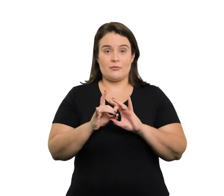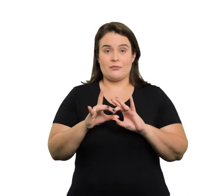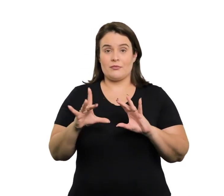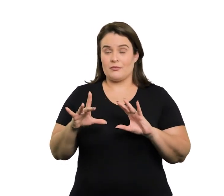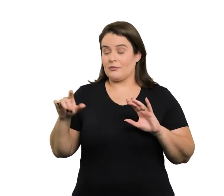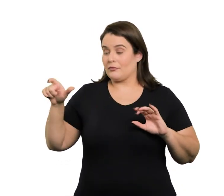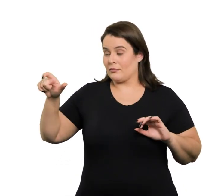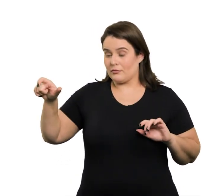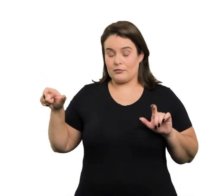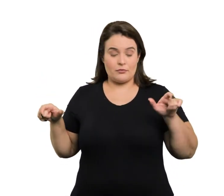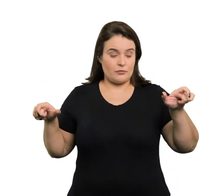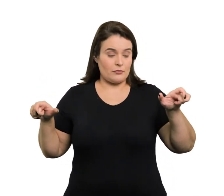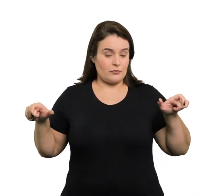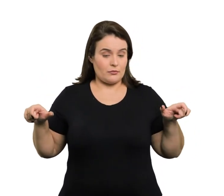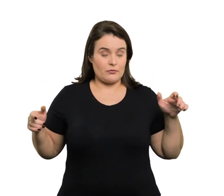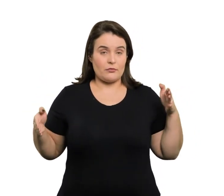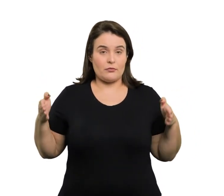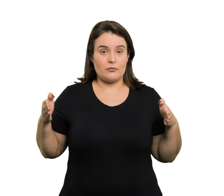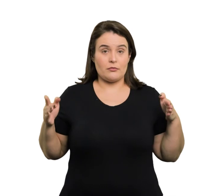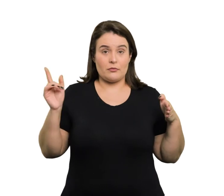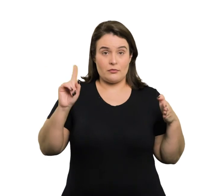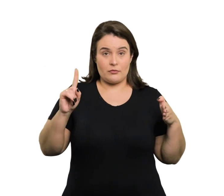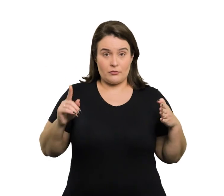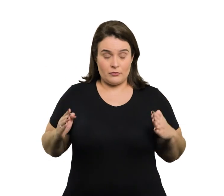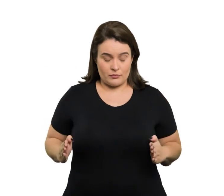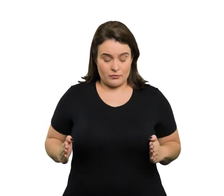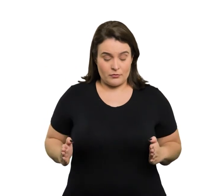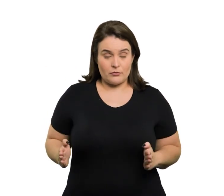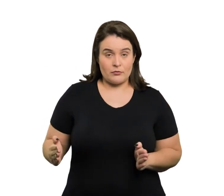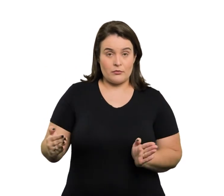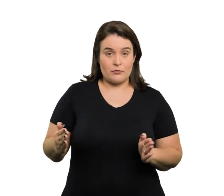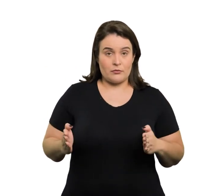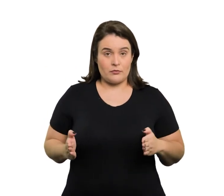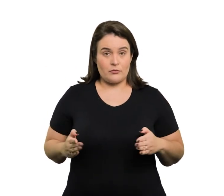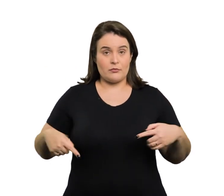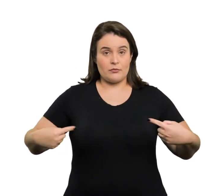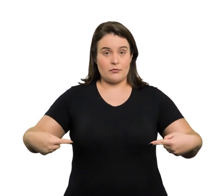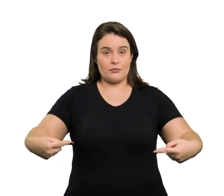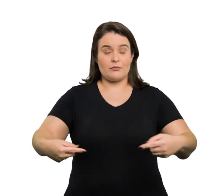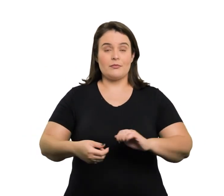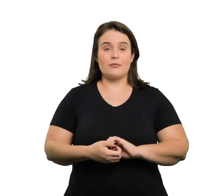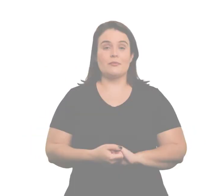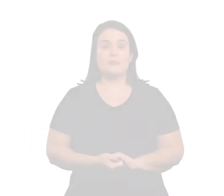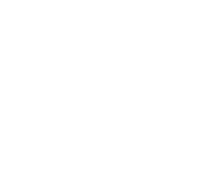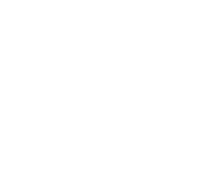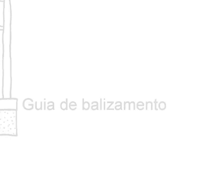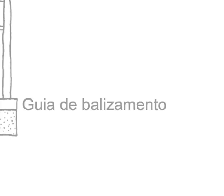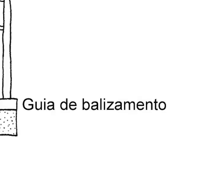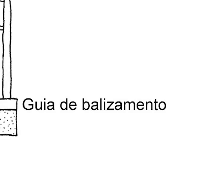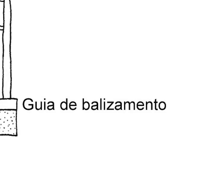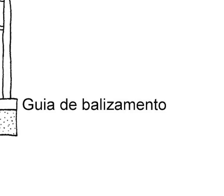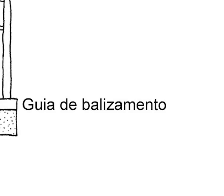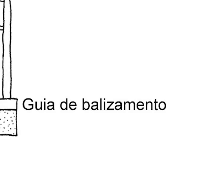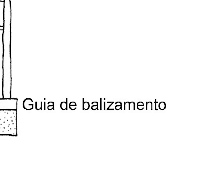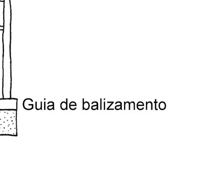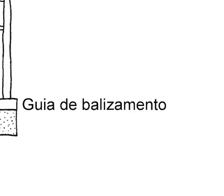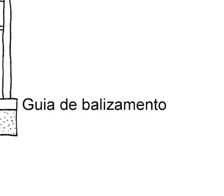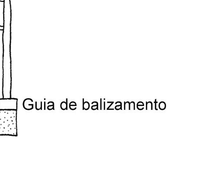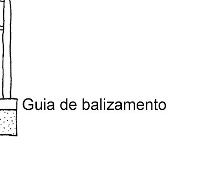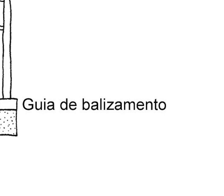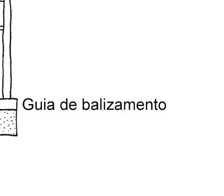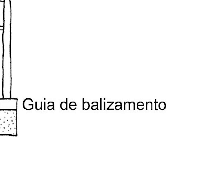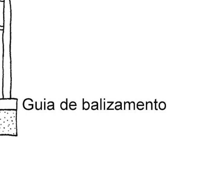considerar a distância livre entre corrimãos, não a distância entre guias de balizamento.